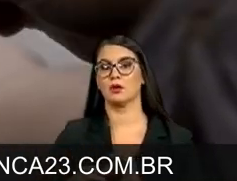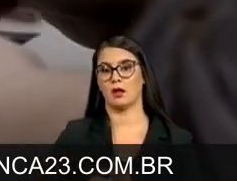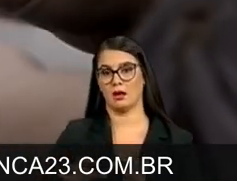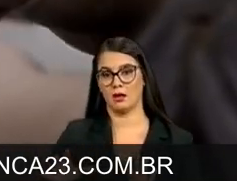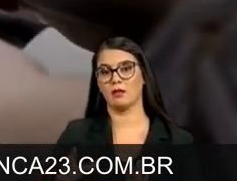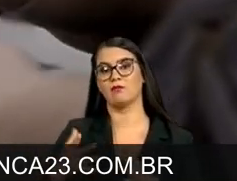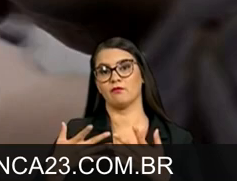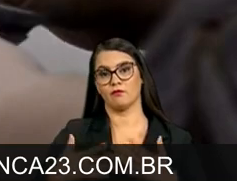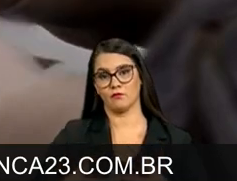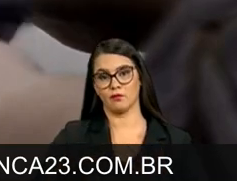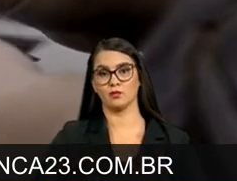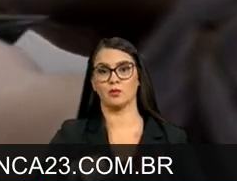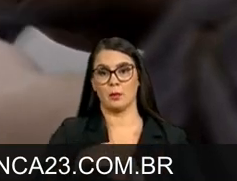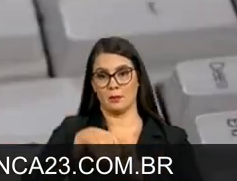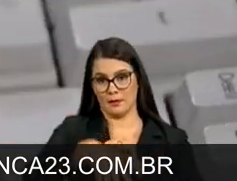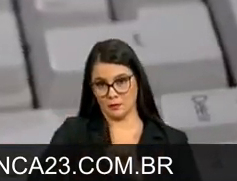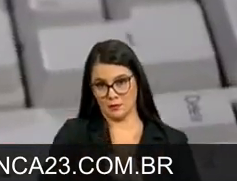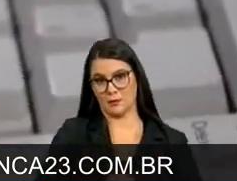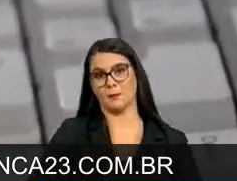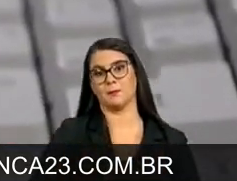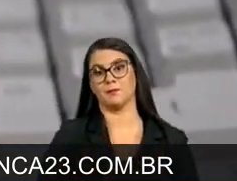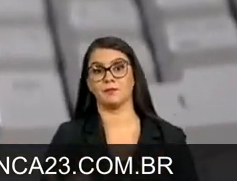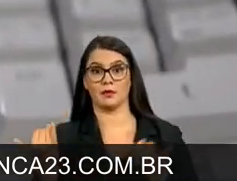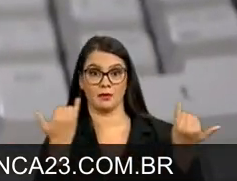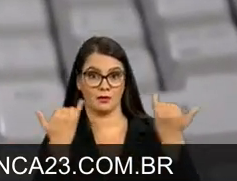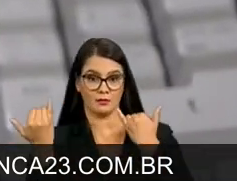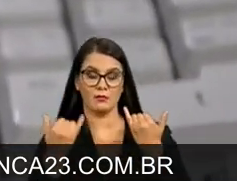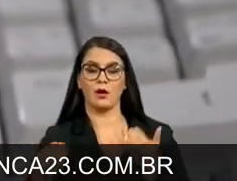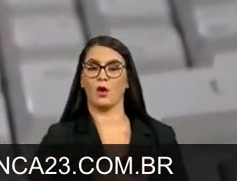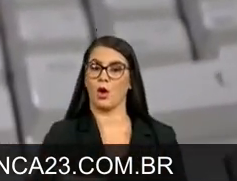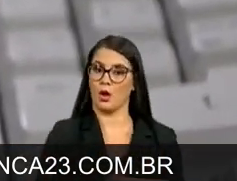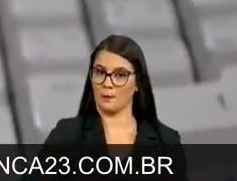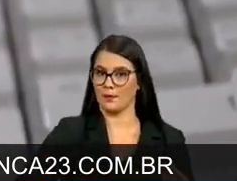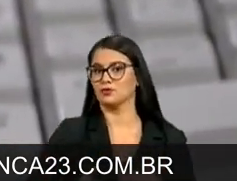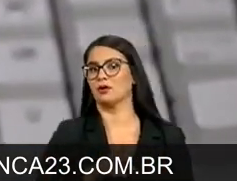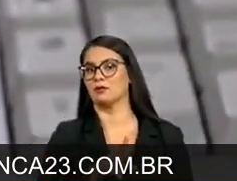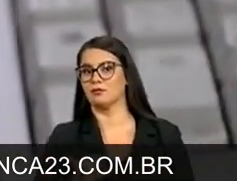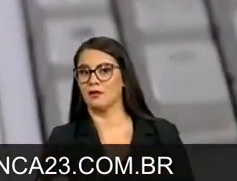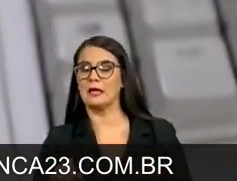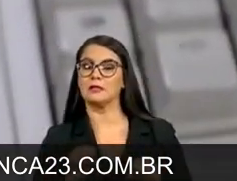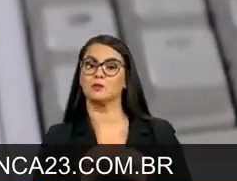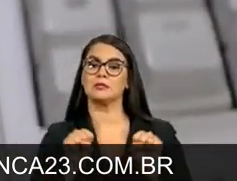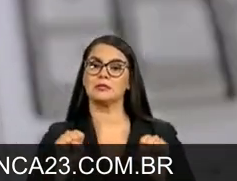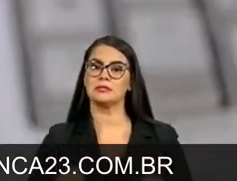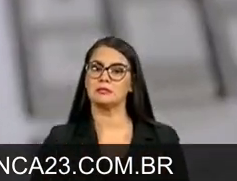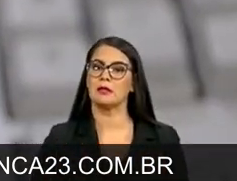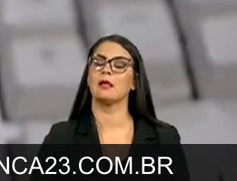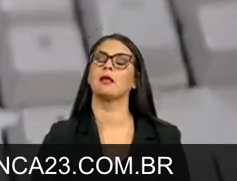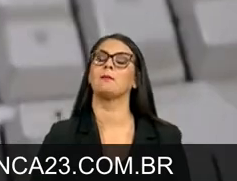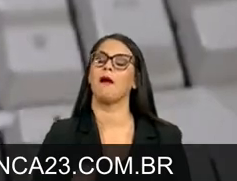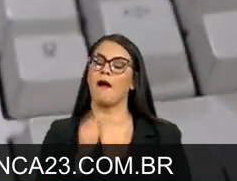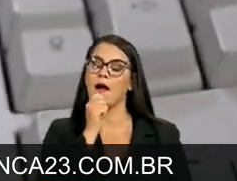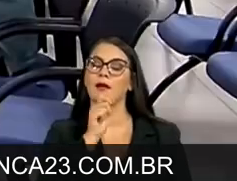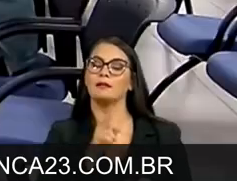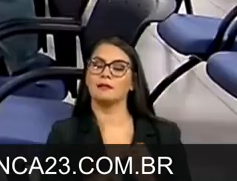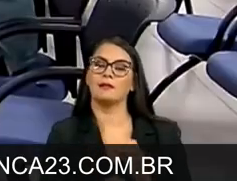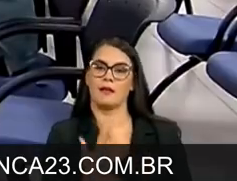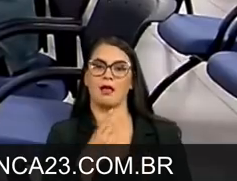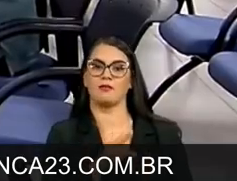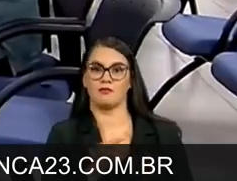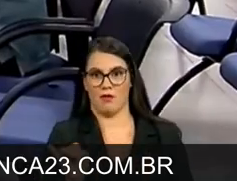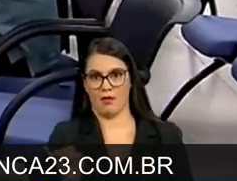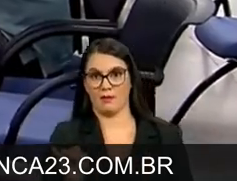autorizadas a funcionar pelo Banco Central. Os dados serão compartilhados por meio de um sistema eletrônico que ainda será criado.